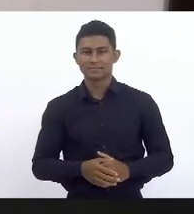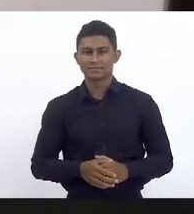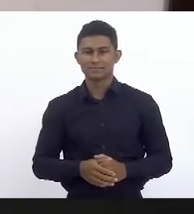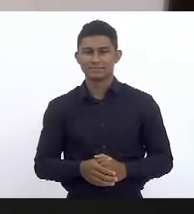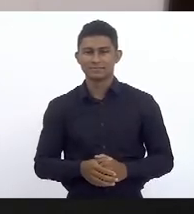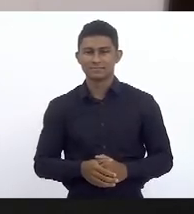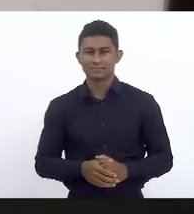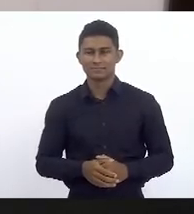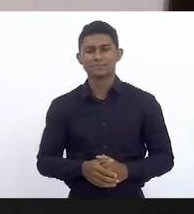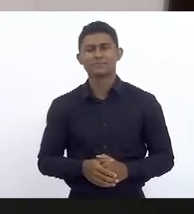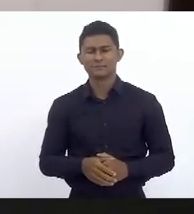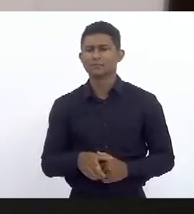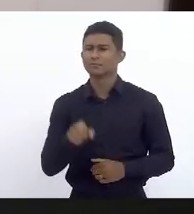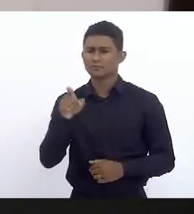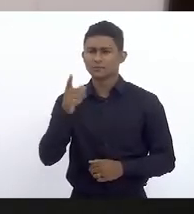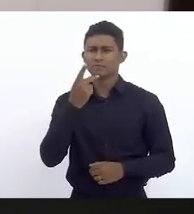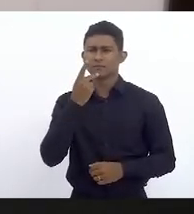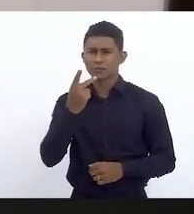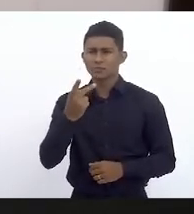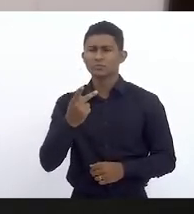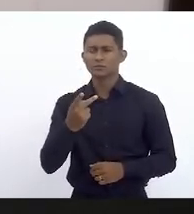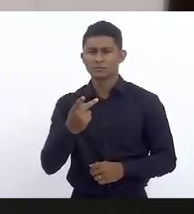Acho que você fez uma observação